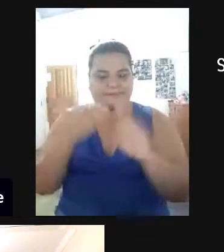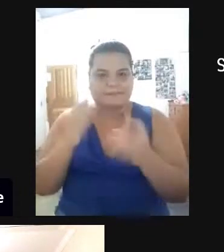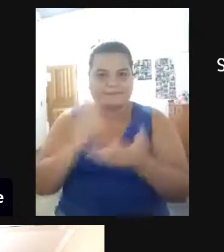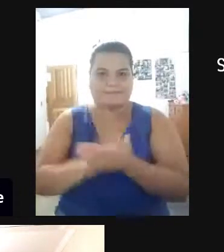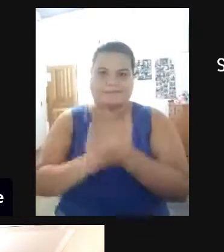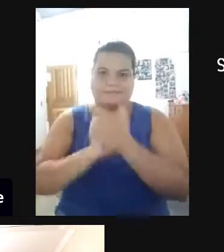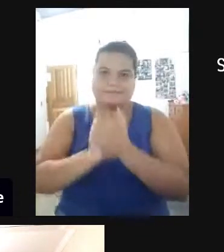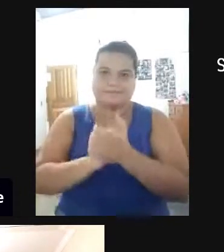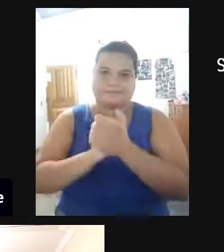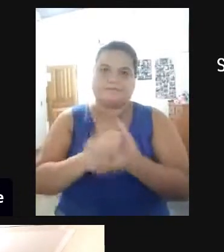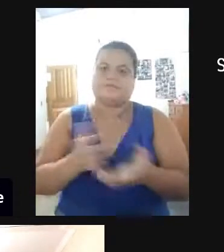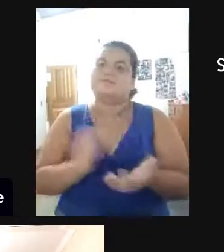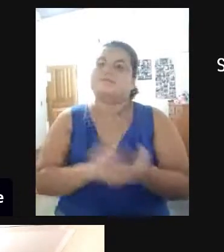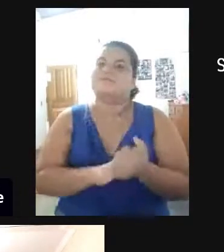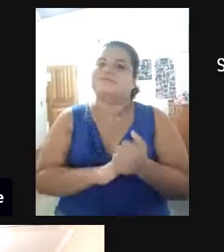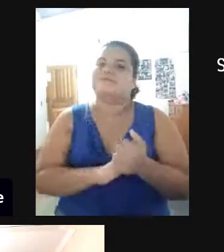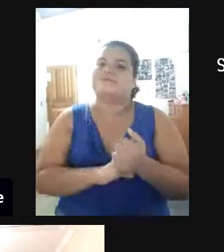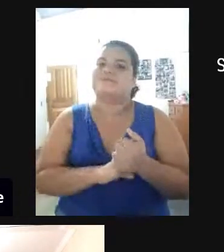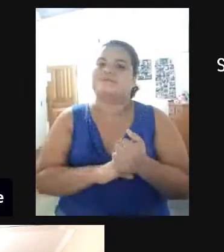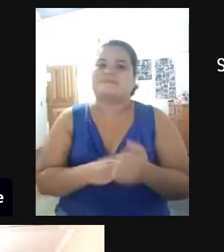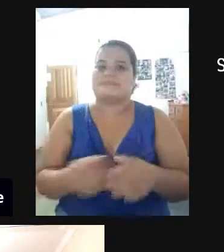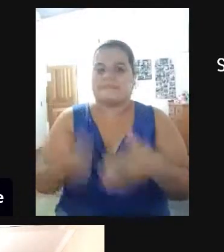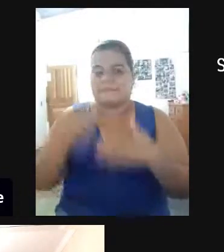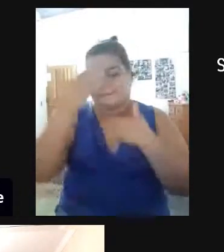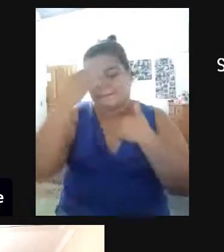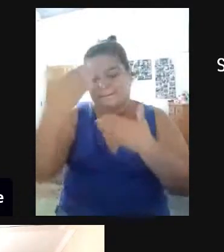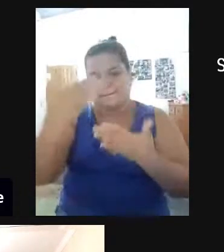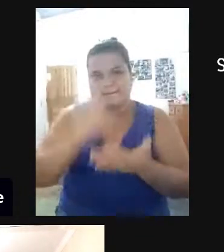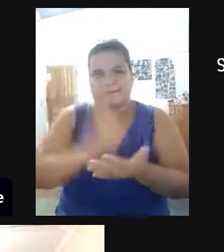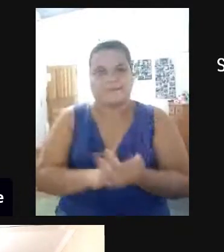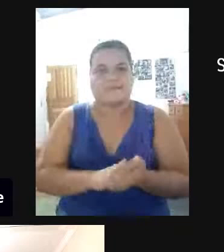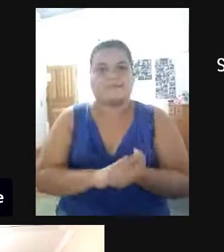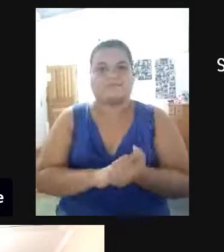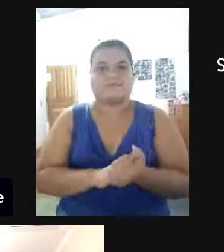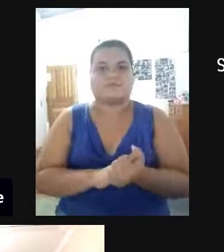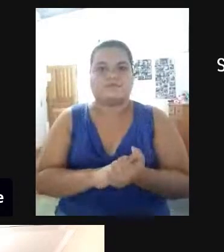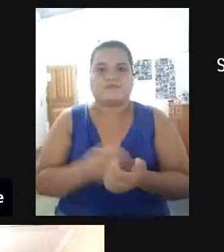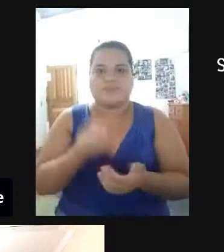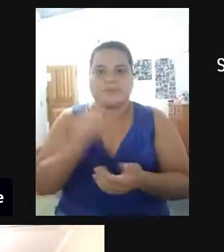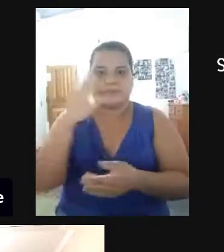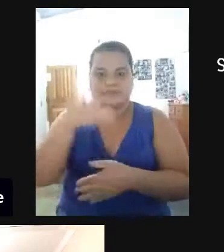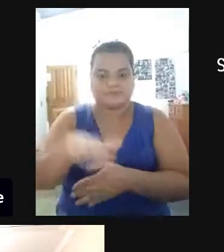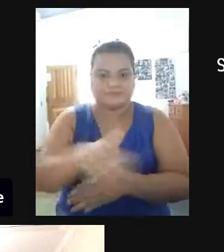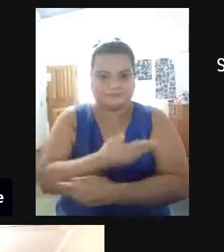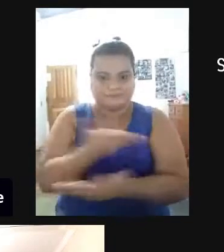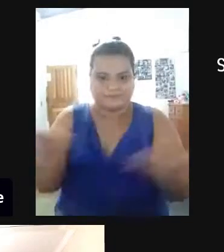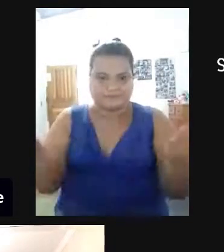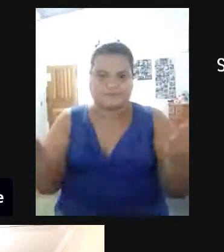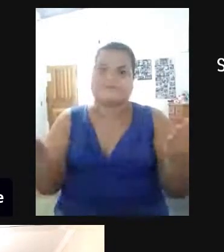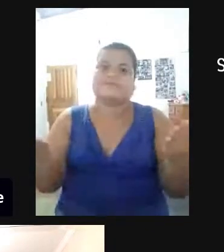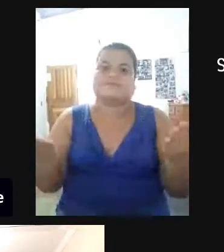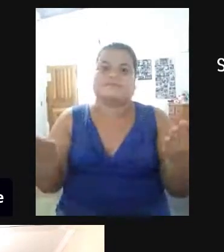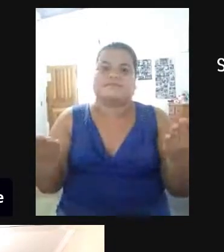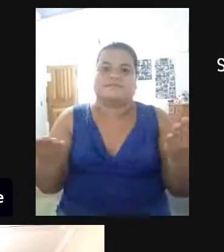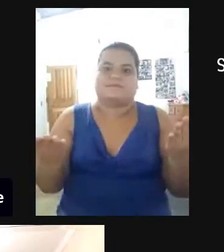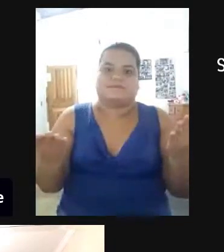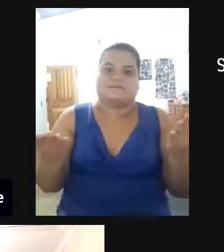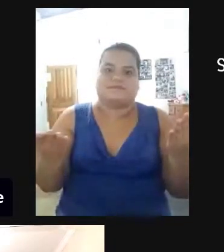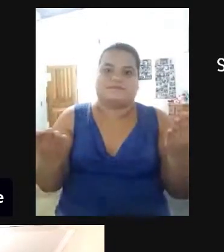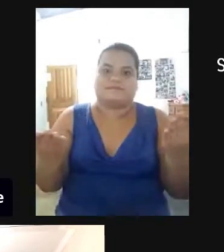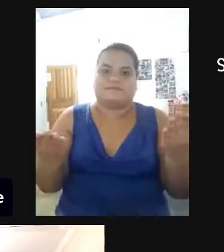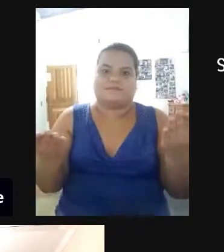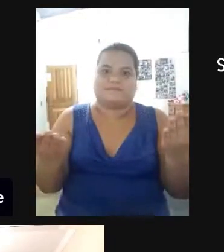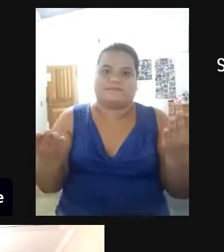a palavra. Obrigada. Boa tarde a todos. Estamos todos da comissão